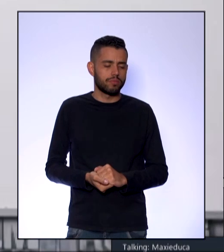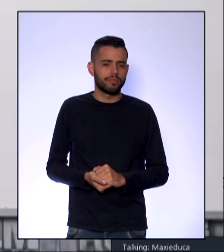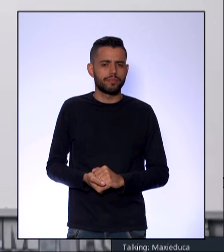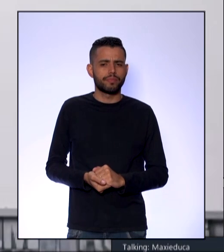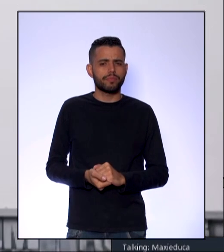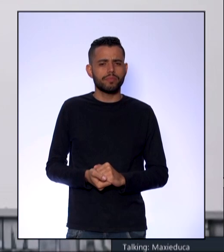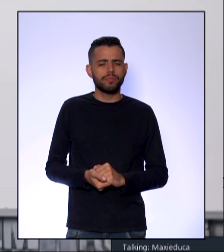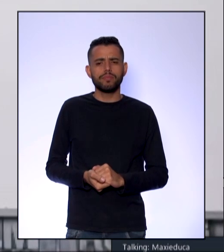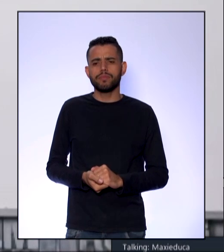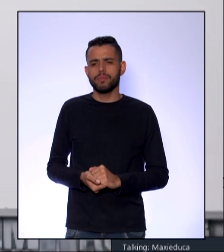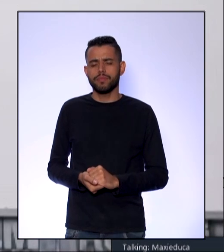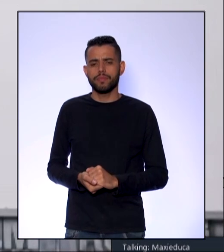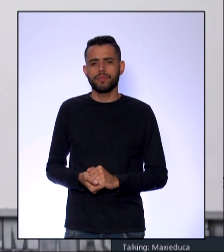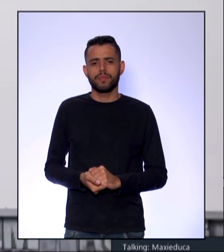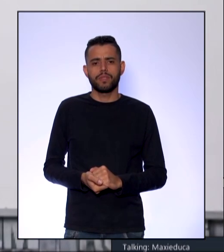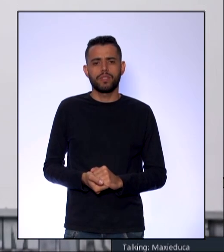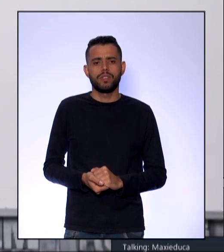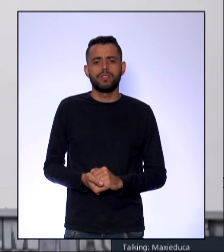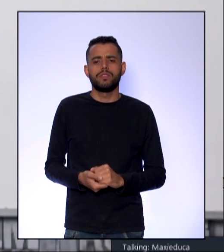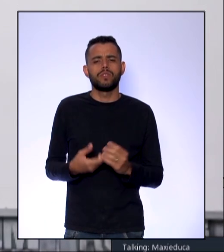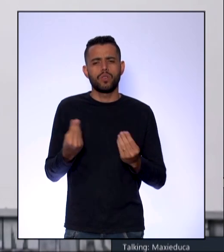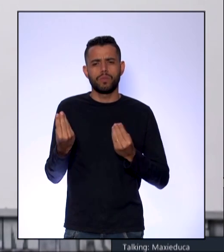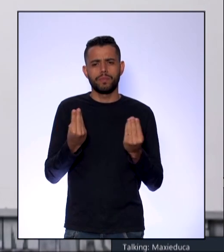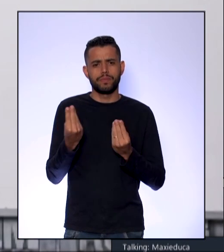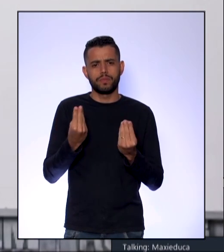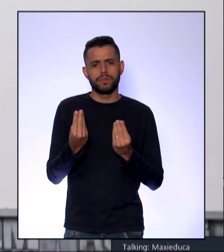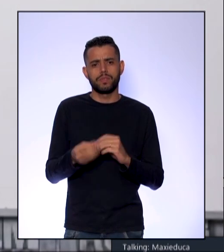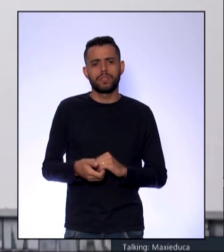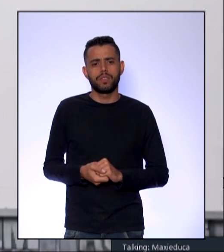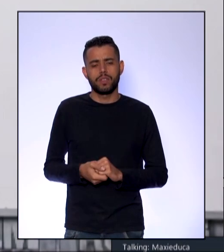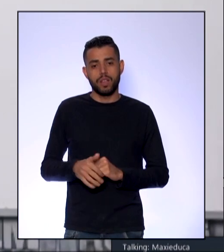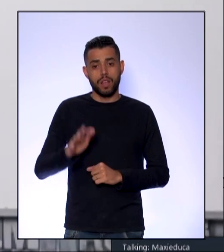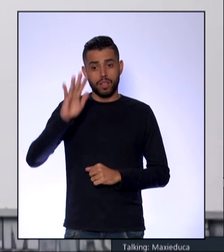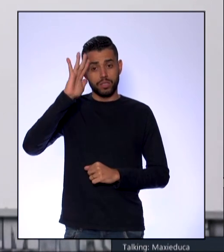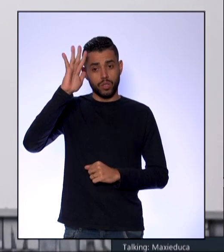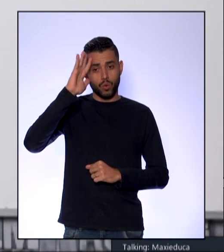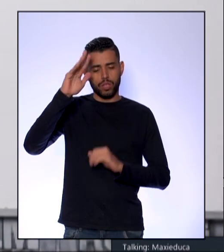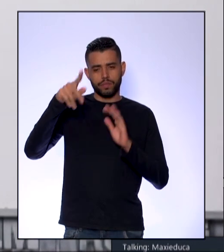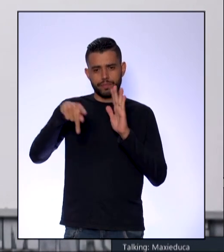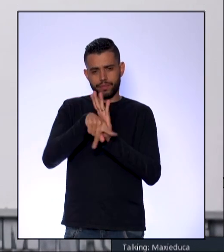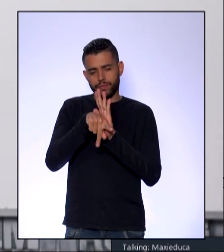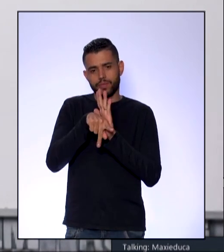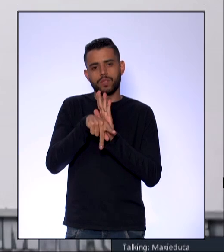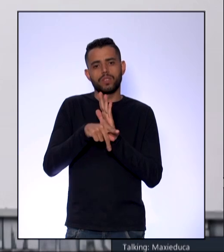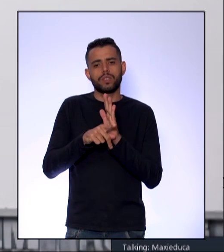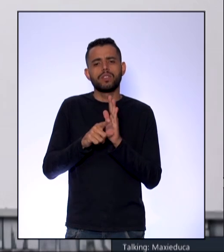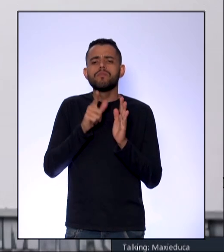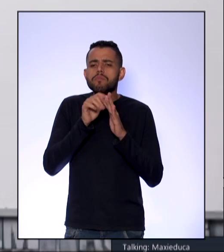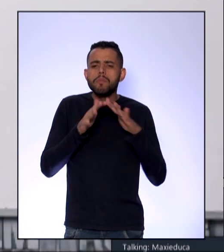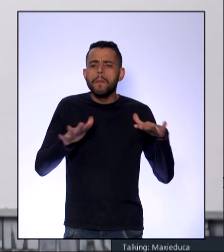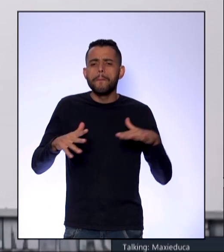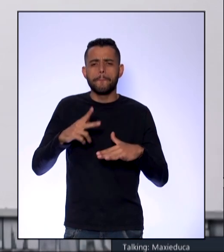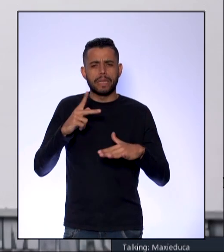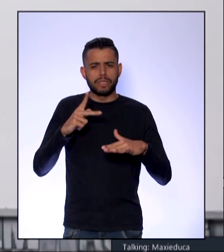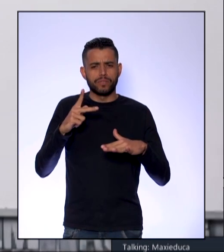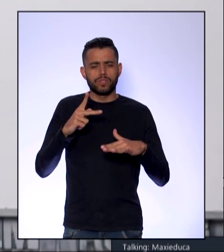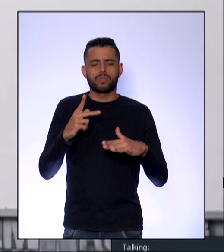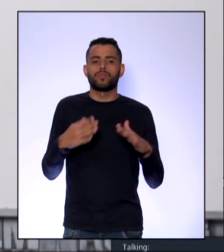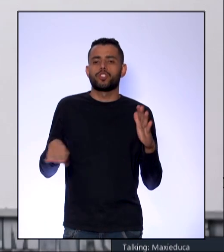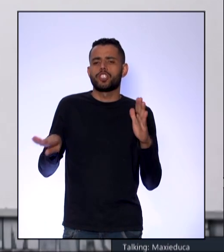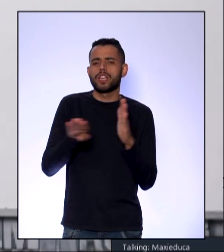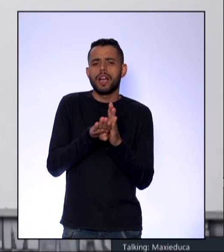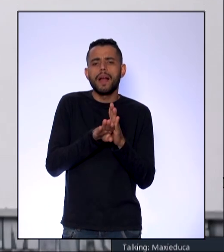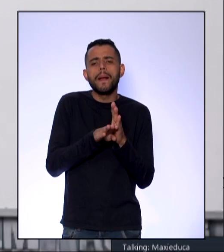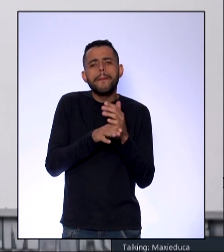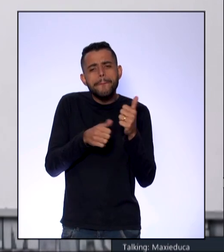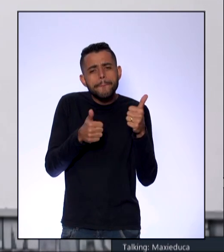A teoria que nós vamos cortar o Pacífico, eu vou chegar no litoral